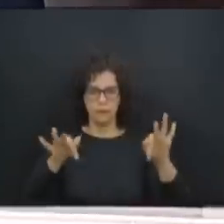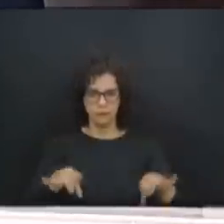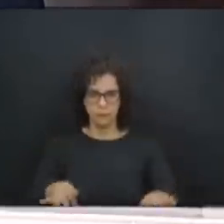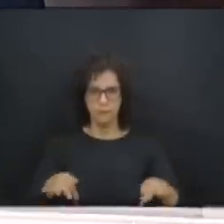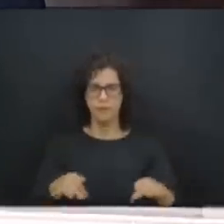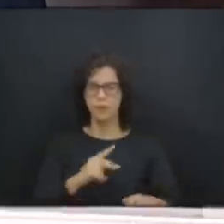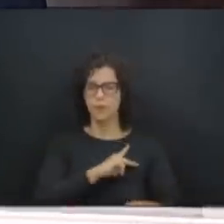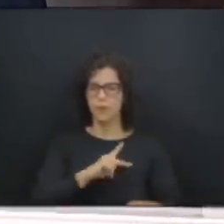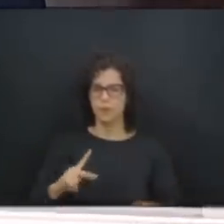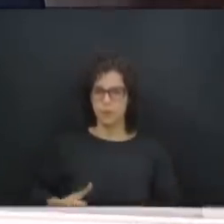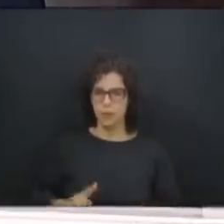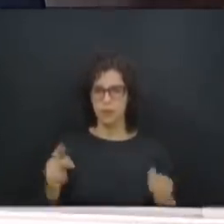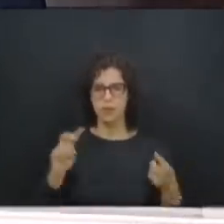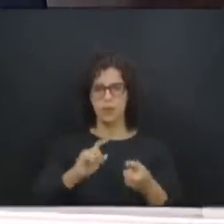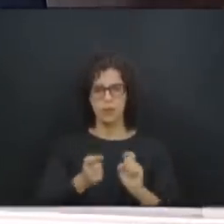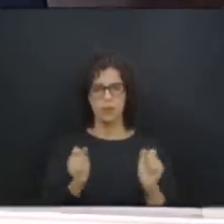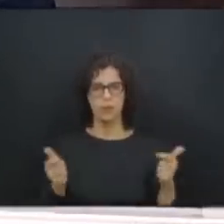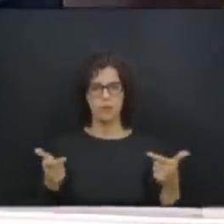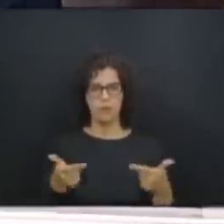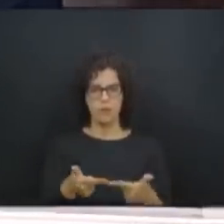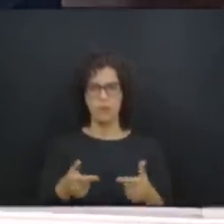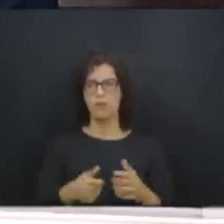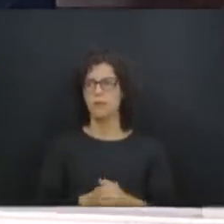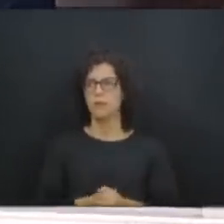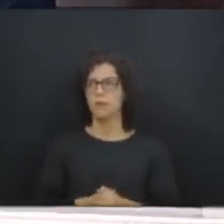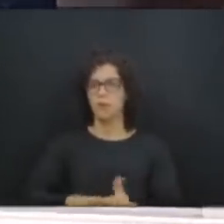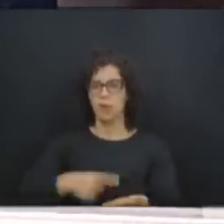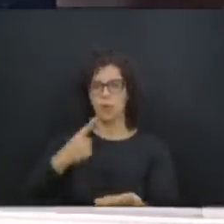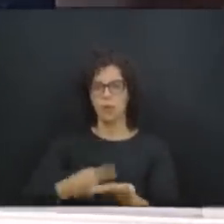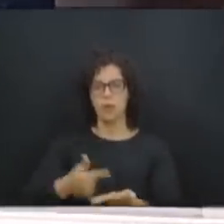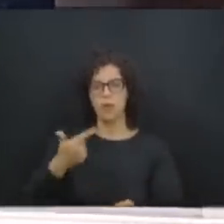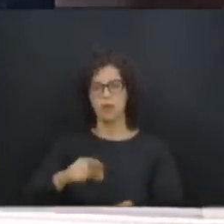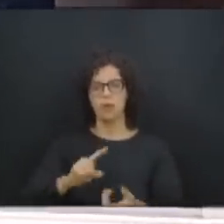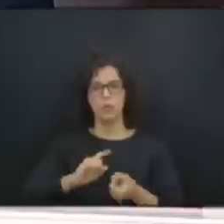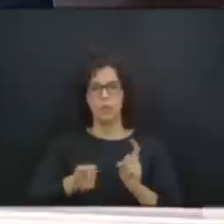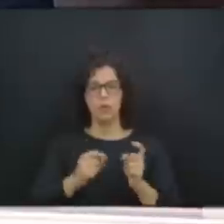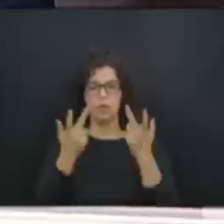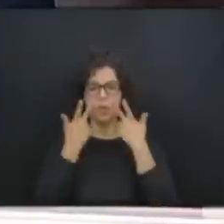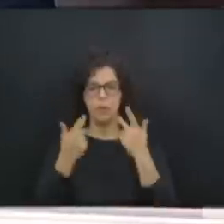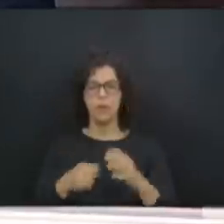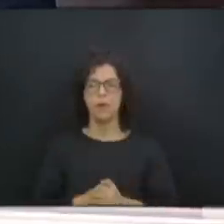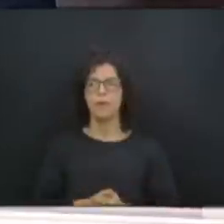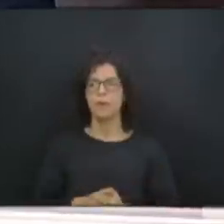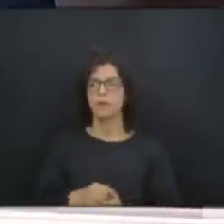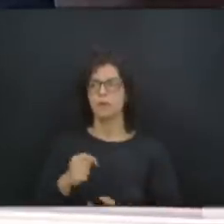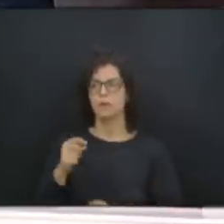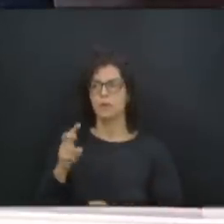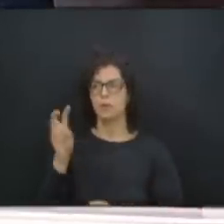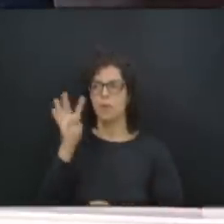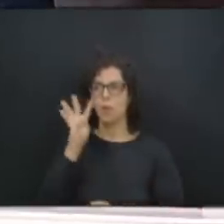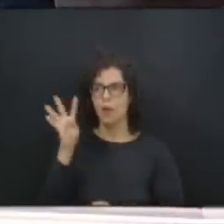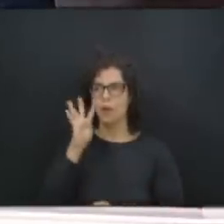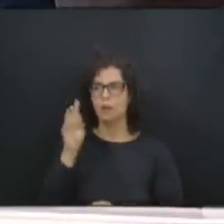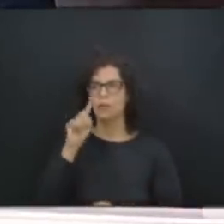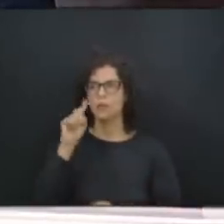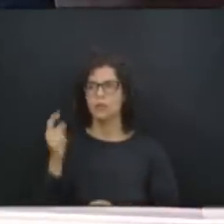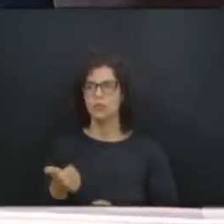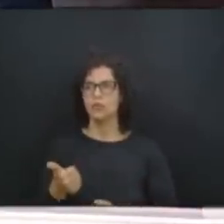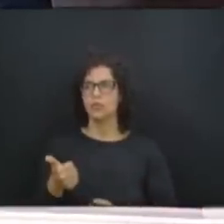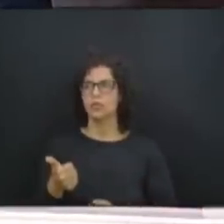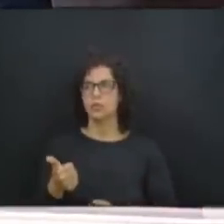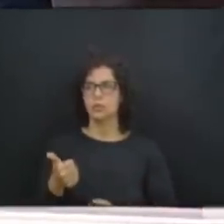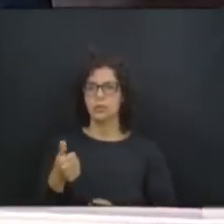mais havendo a tratar o senhor presidente declarou encerrada a sessão marcando outra sessão ordinária para quarta-feira